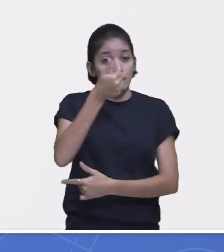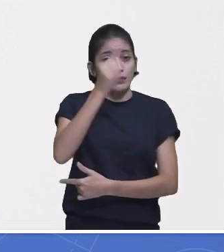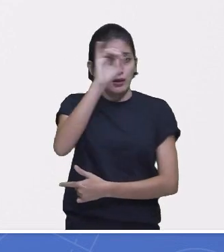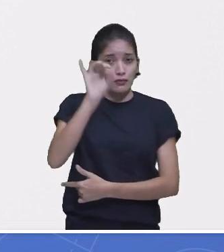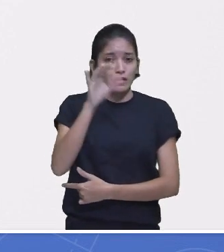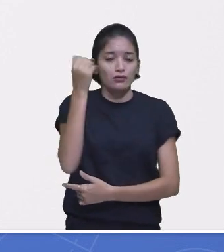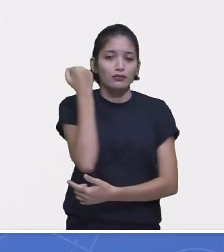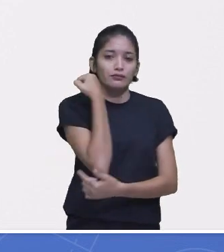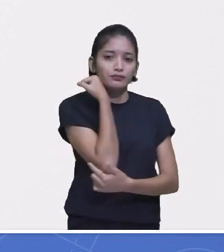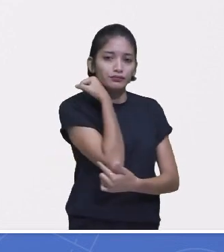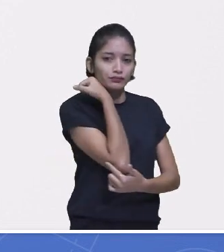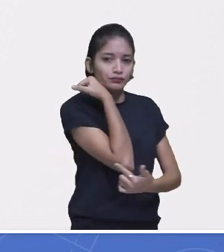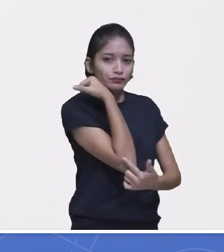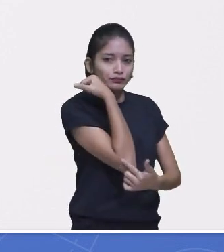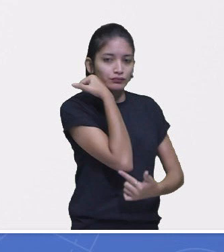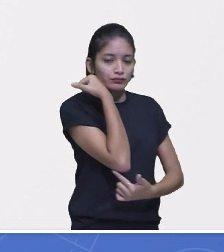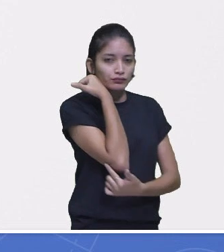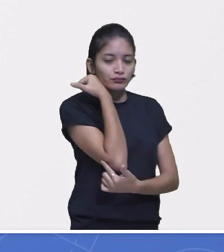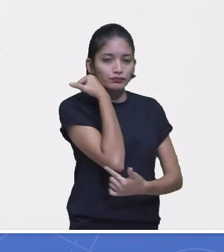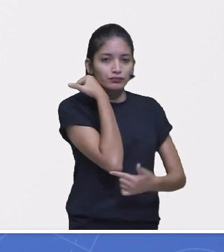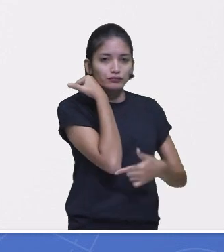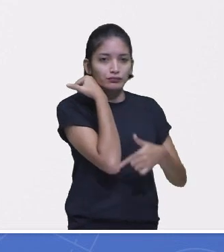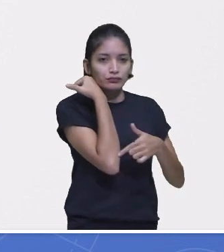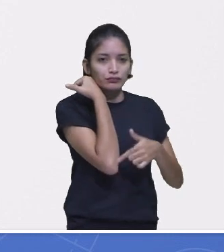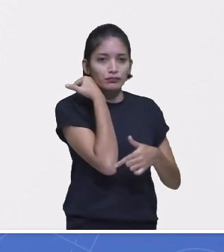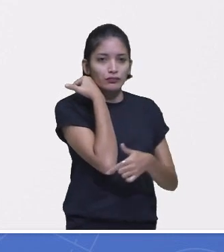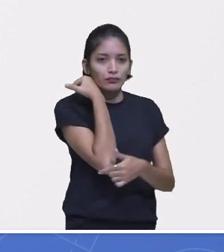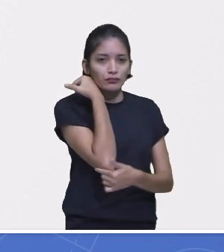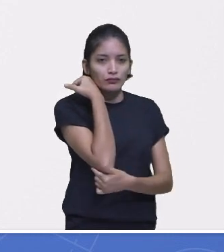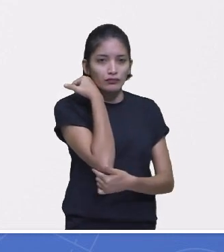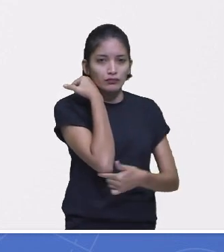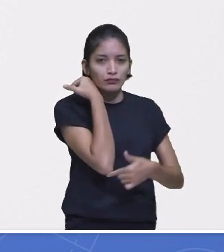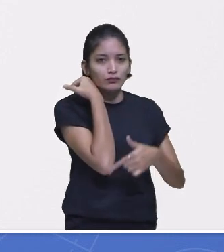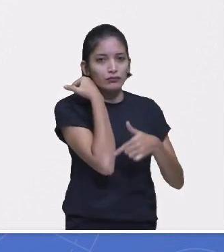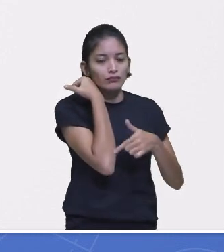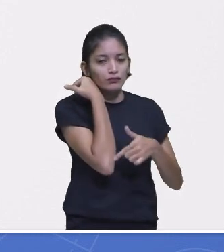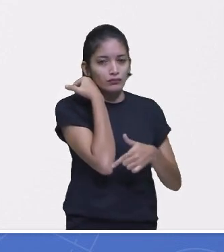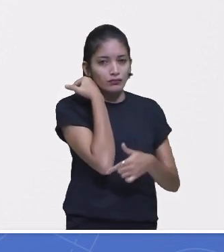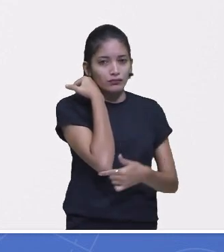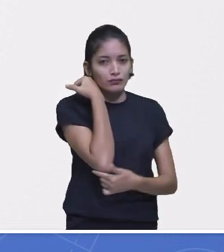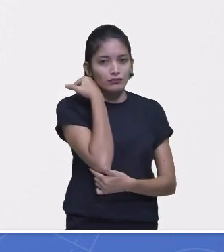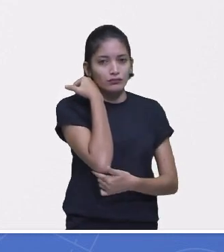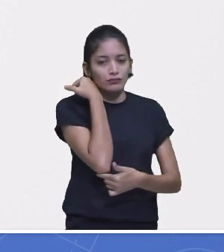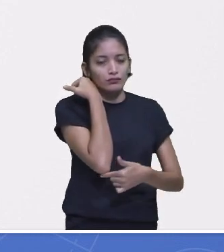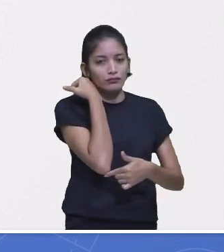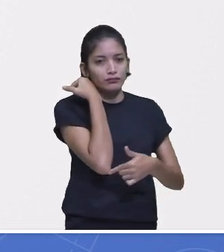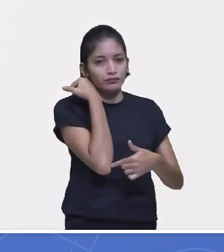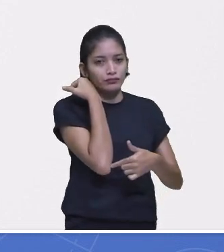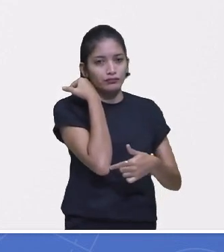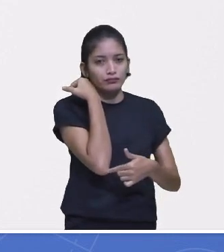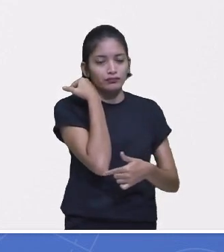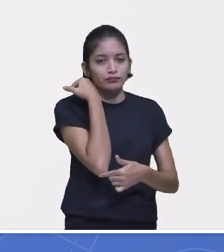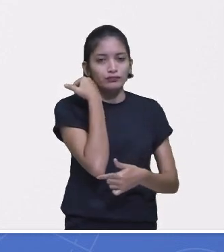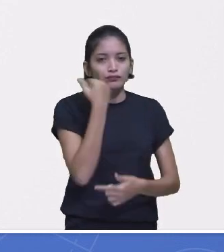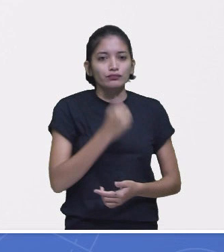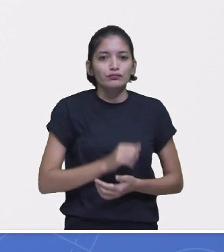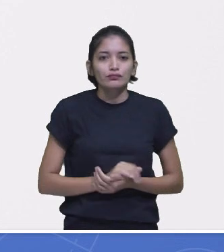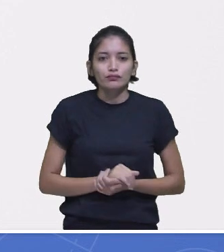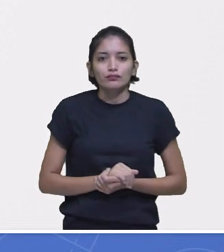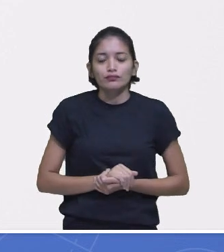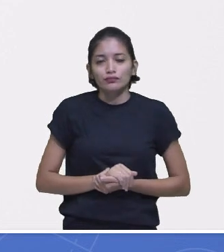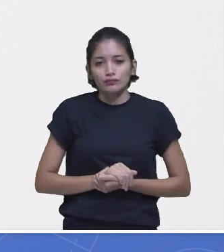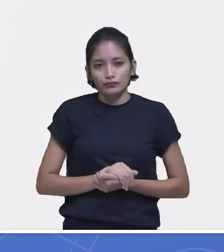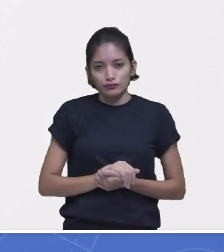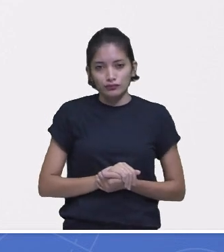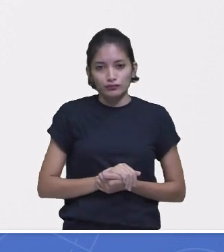Então, a gente está vendo aqui como se tivesse o cotovelo, né, o braço dobrado. E aqui é a região do